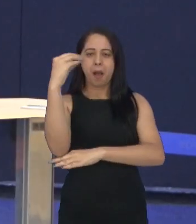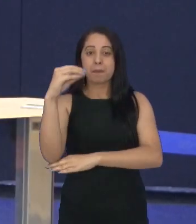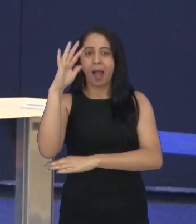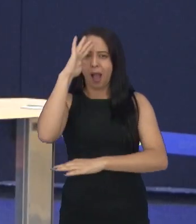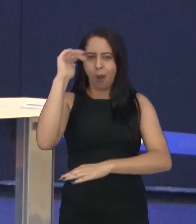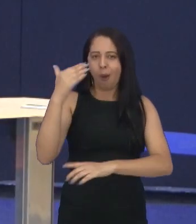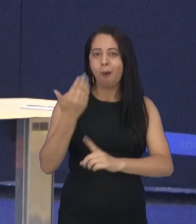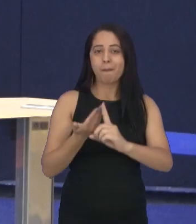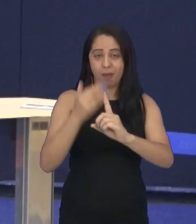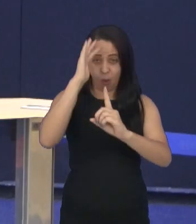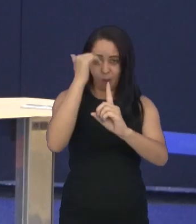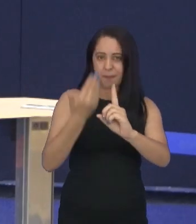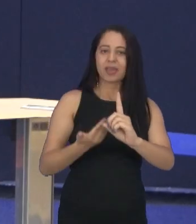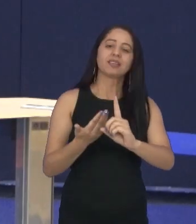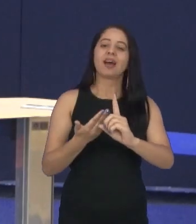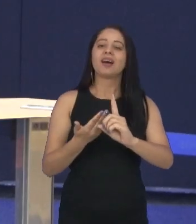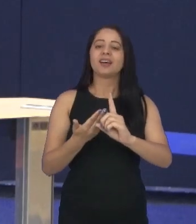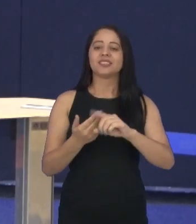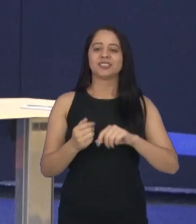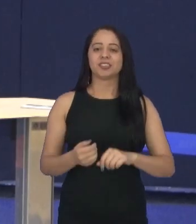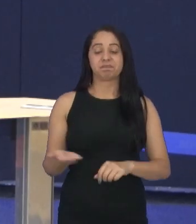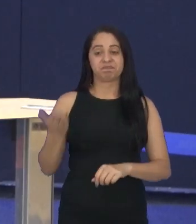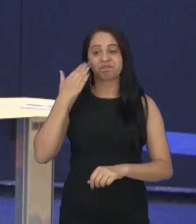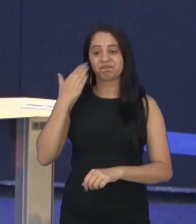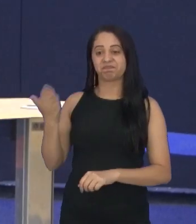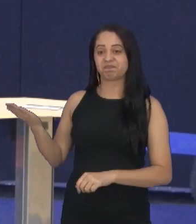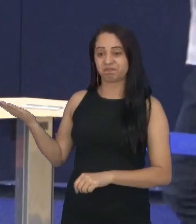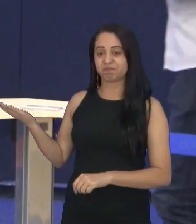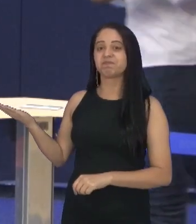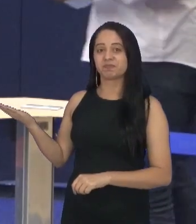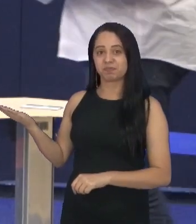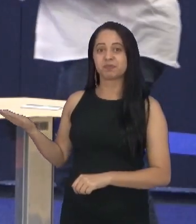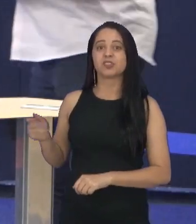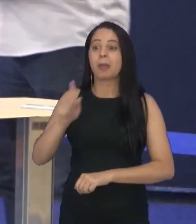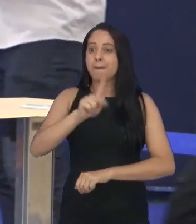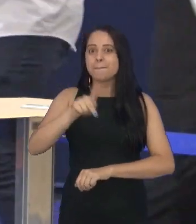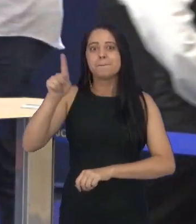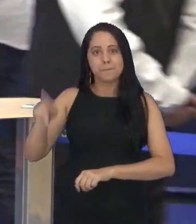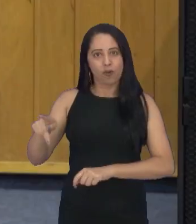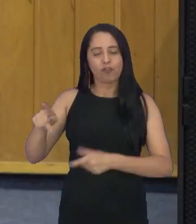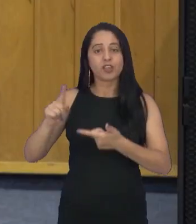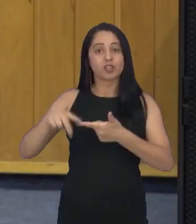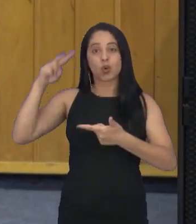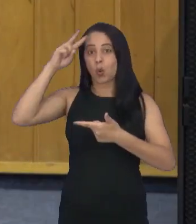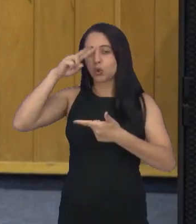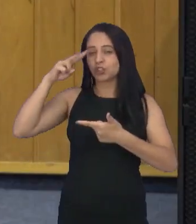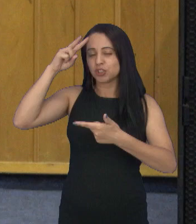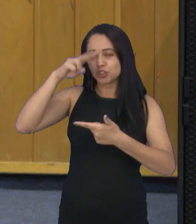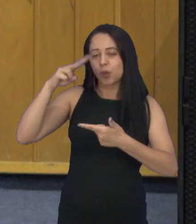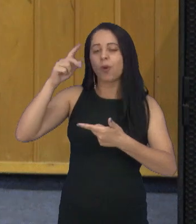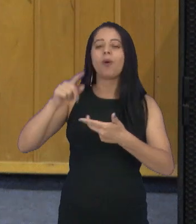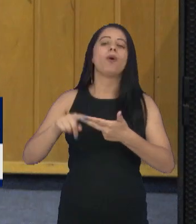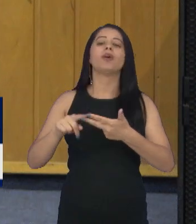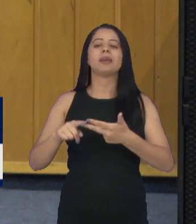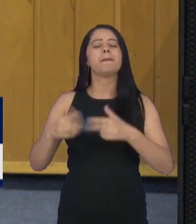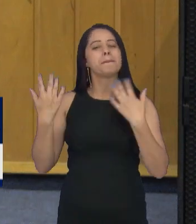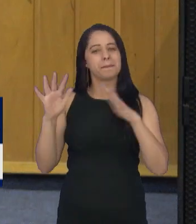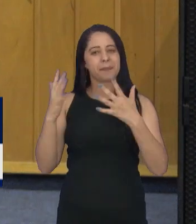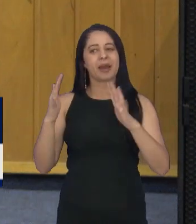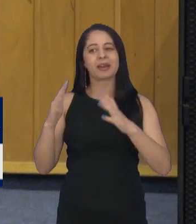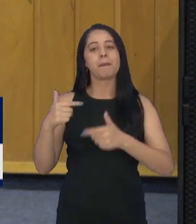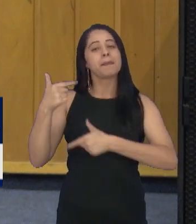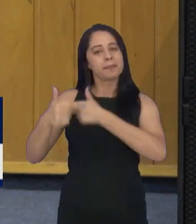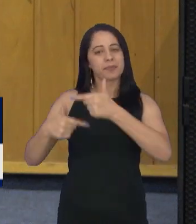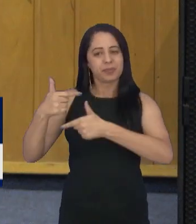mandar um abraço. Você que é um historiador, professor, está na rede, né? Parabéns aí pelo